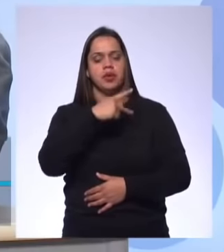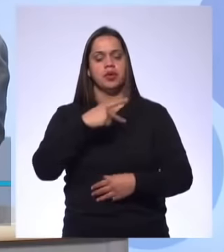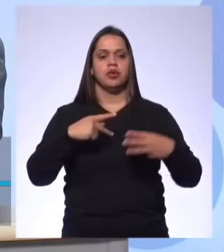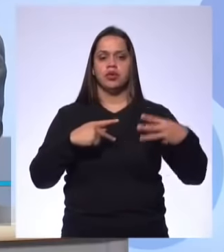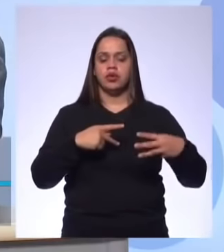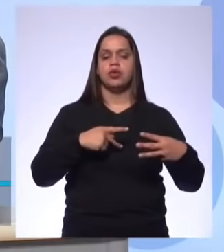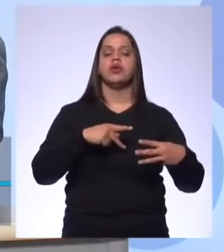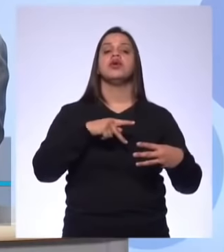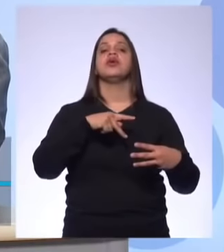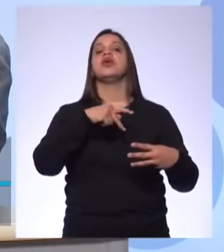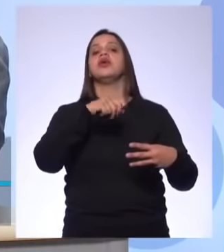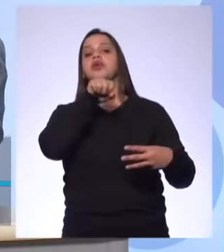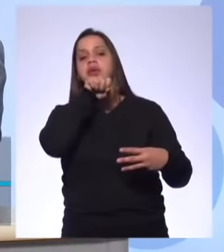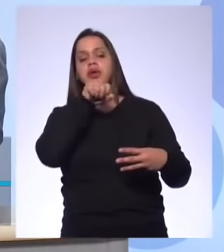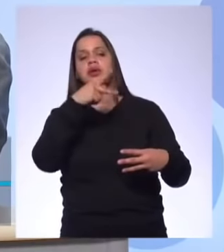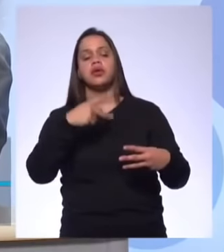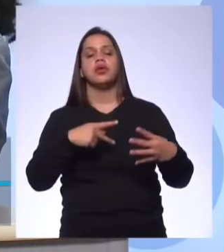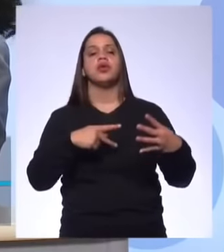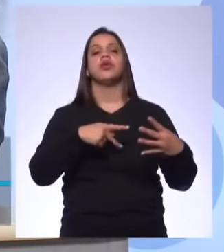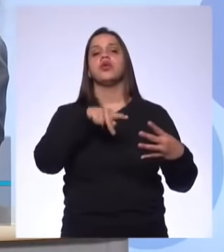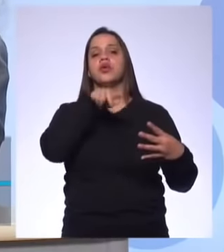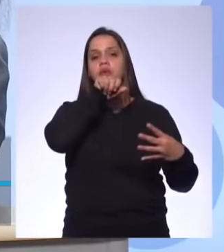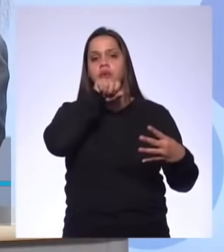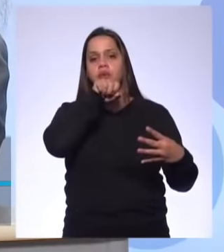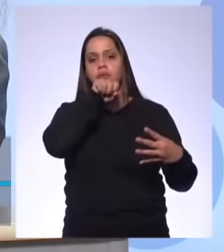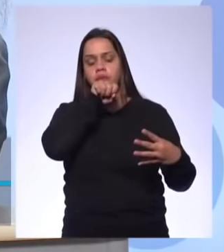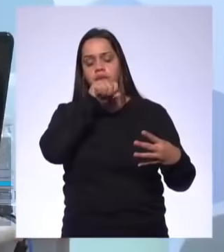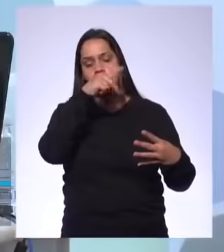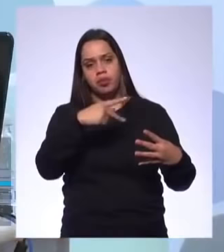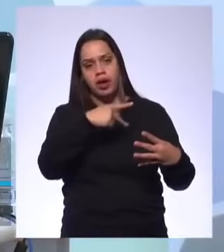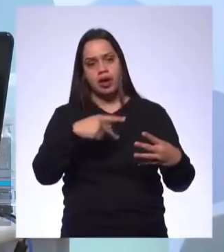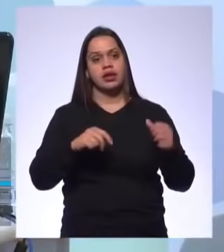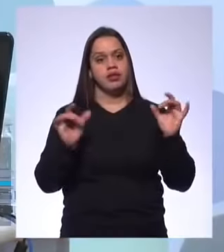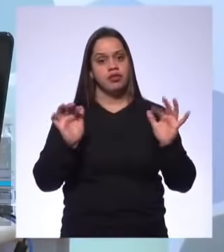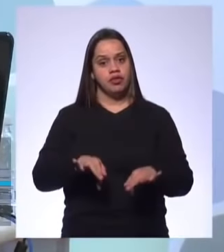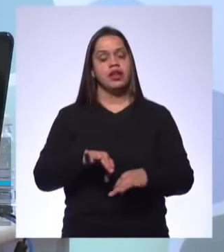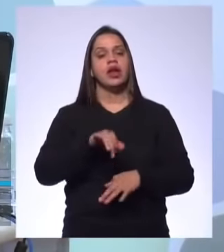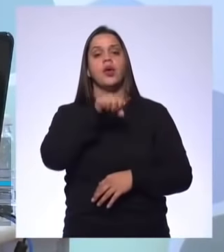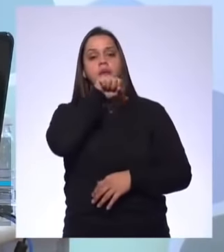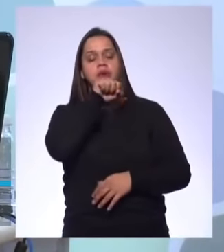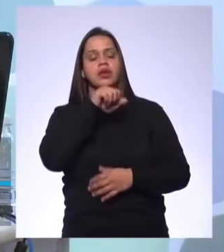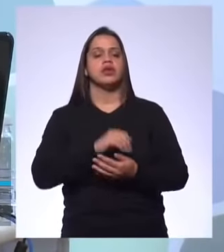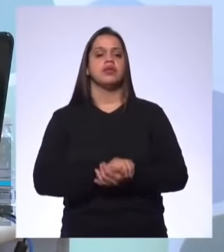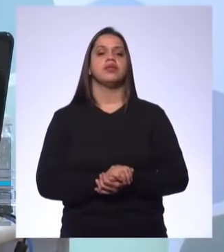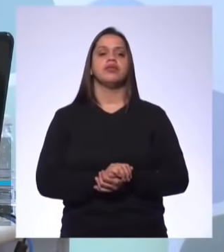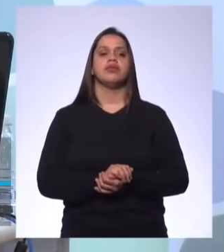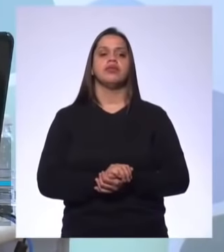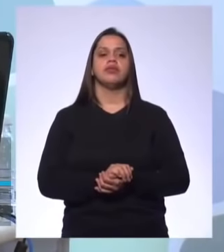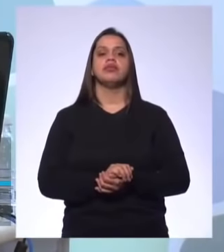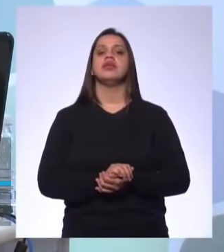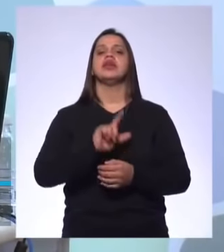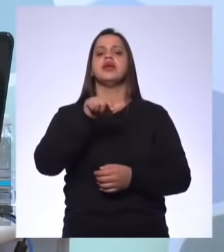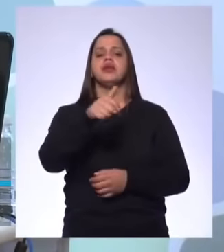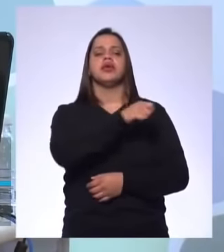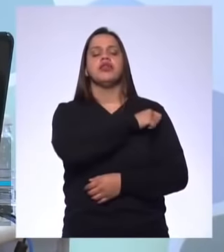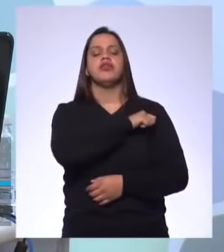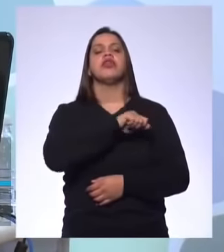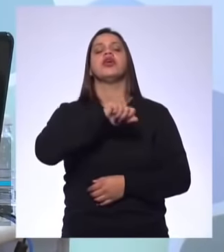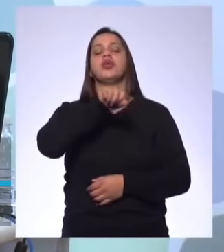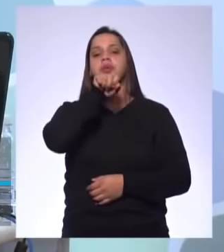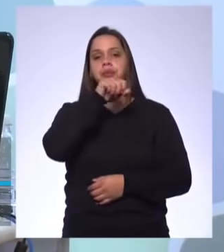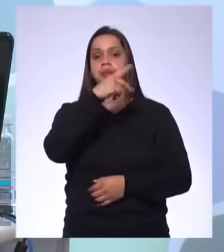4 é o padre e termina com o bispo de novo. O Radu colocou bispo, padre, bispo, padre, bispo.